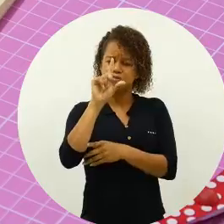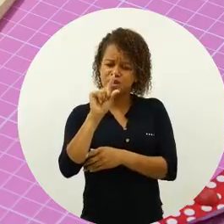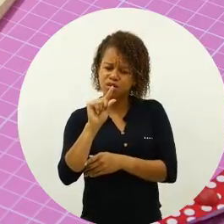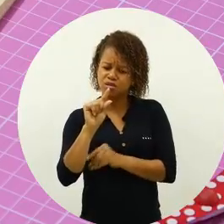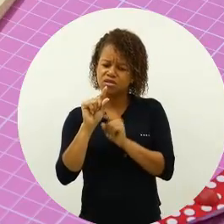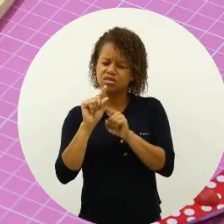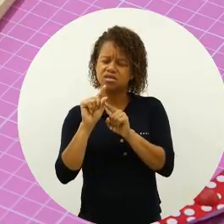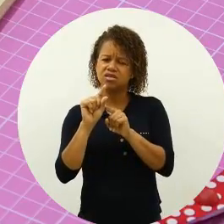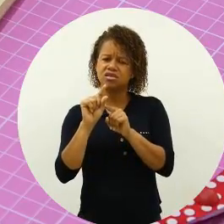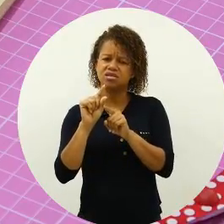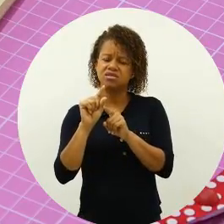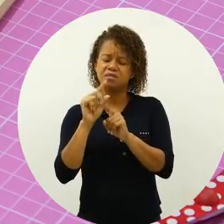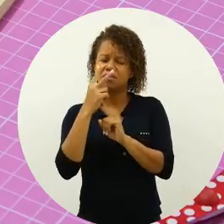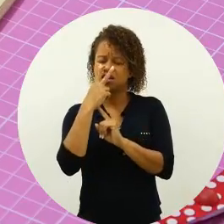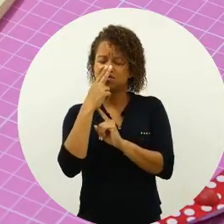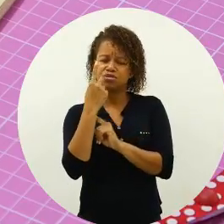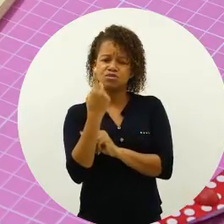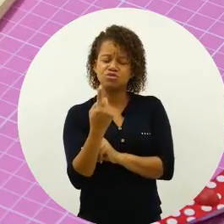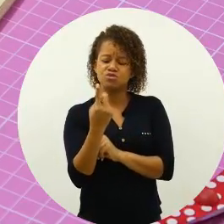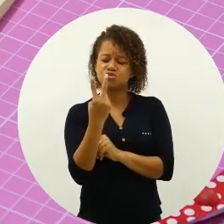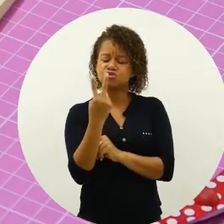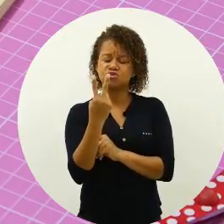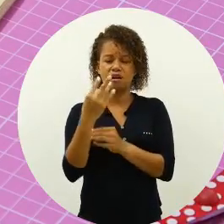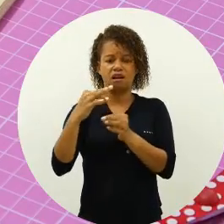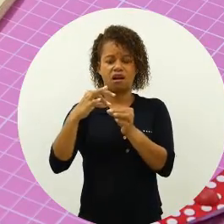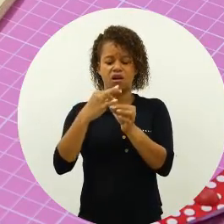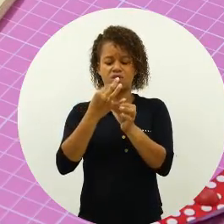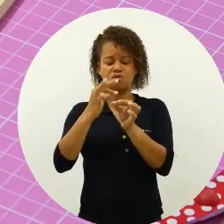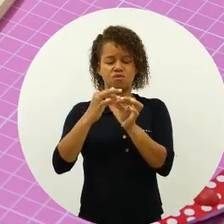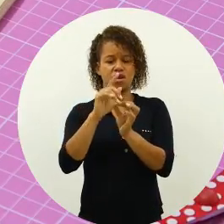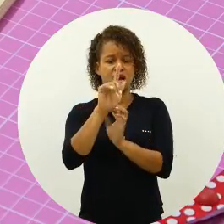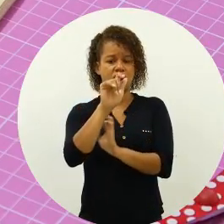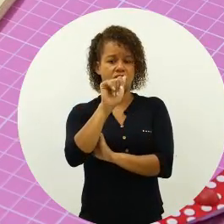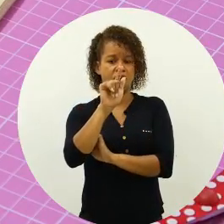menorzinho, tinha apenas 2 agulhas.